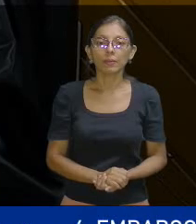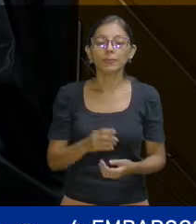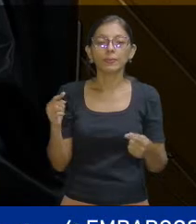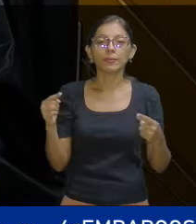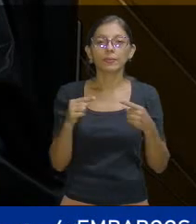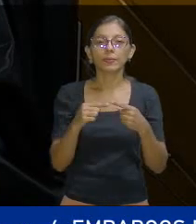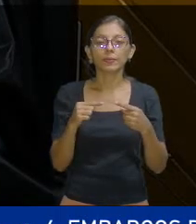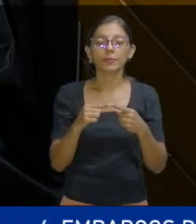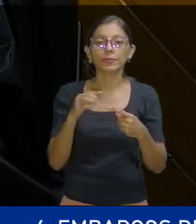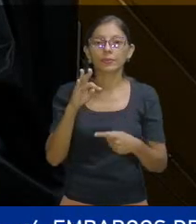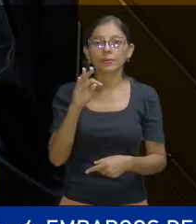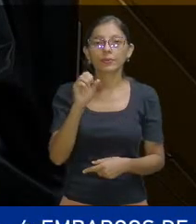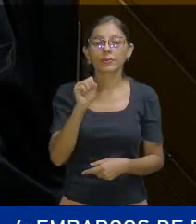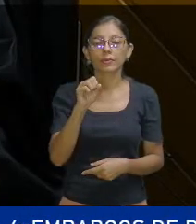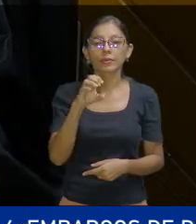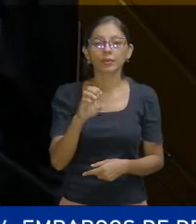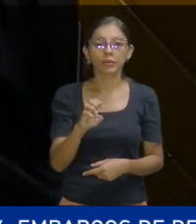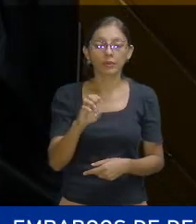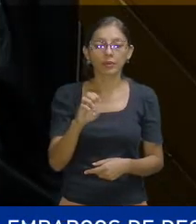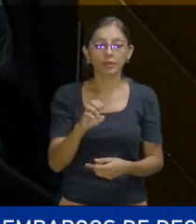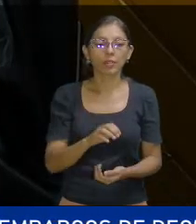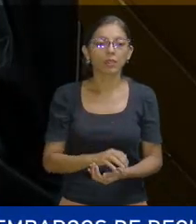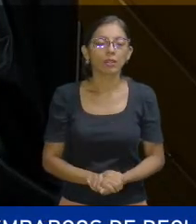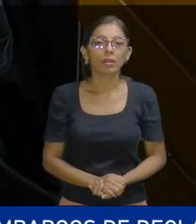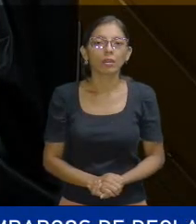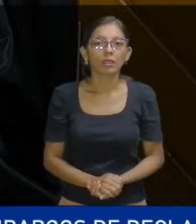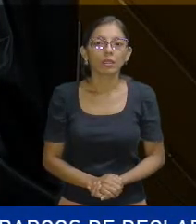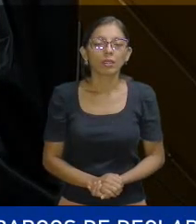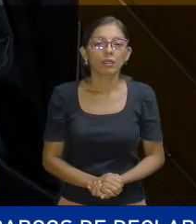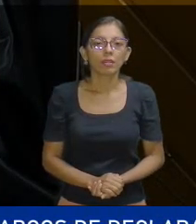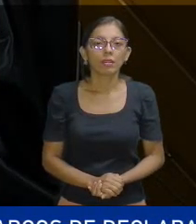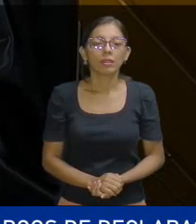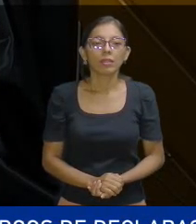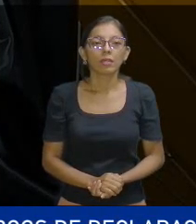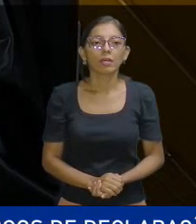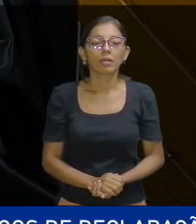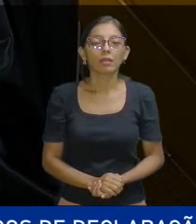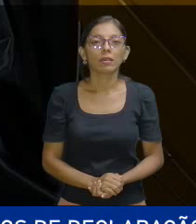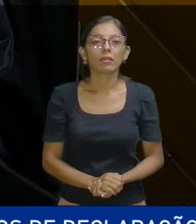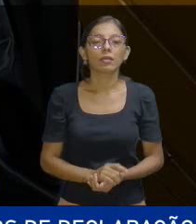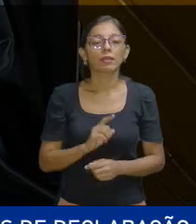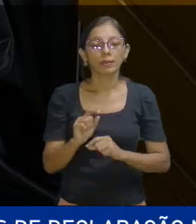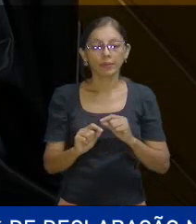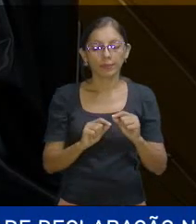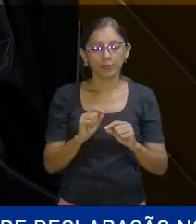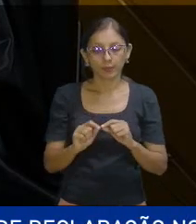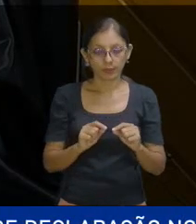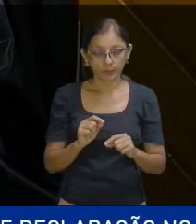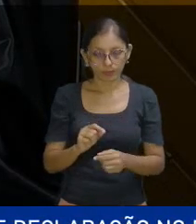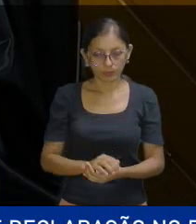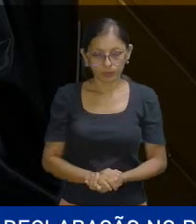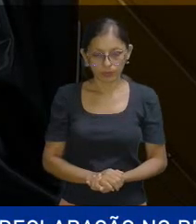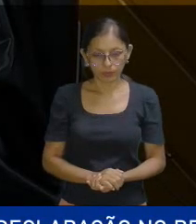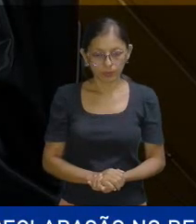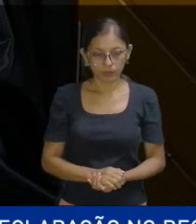TSE, curso especial oral do Piauí,